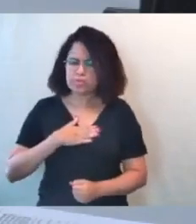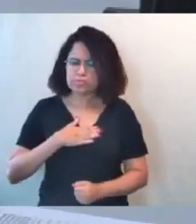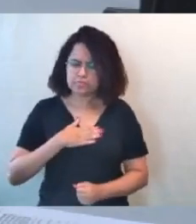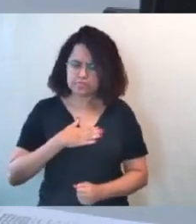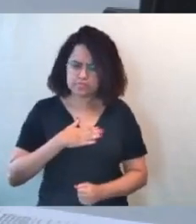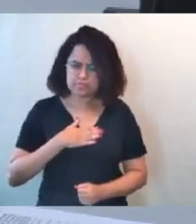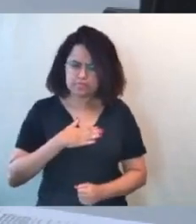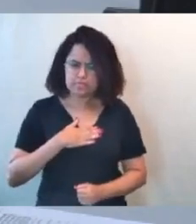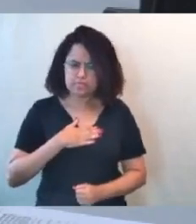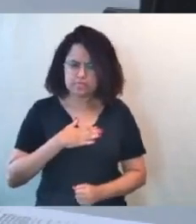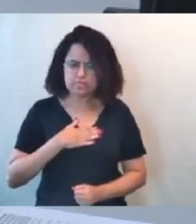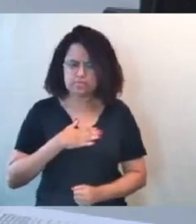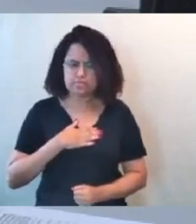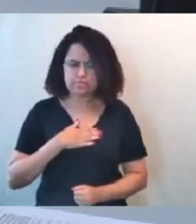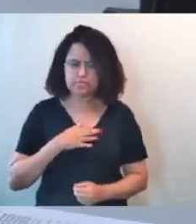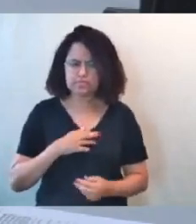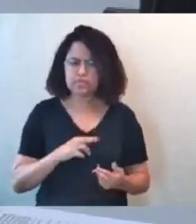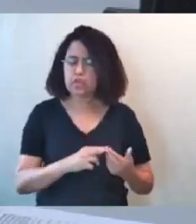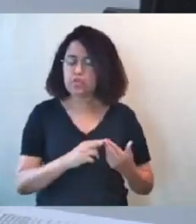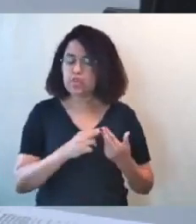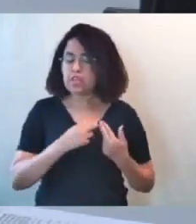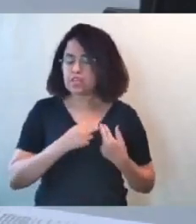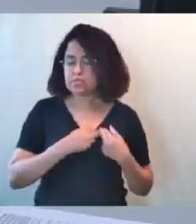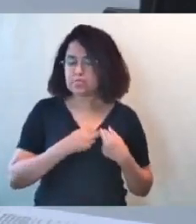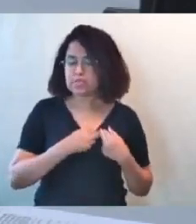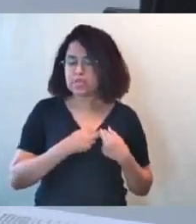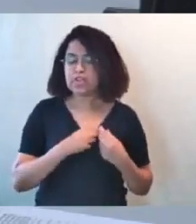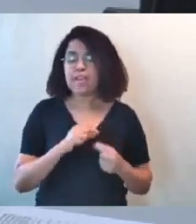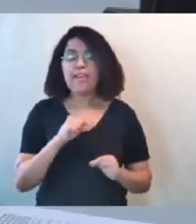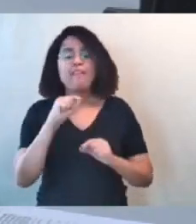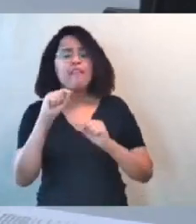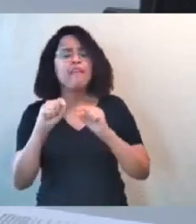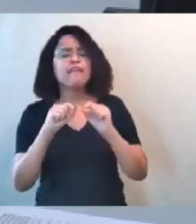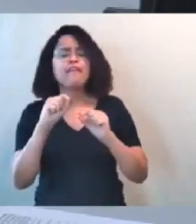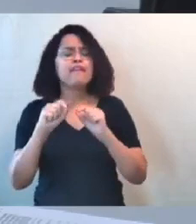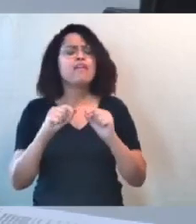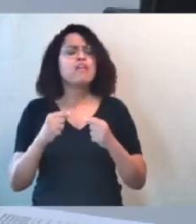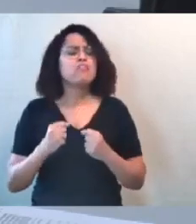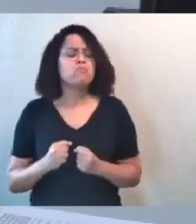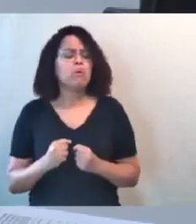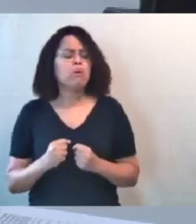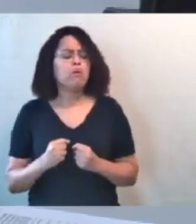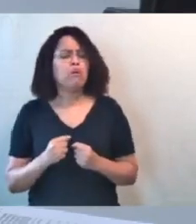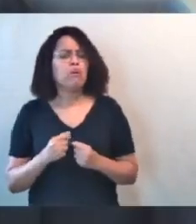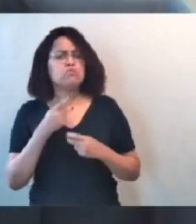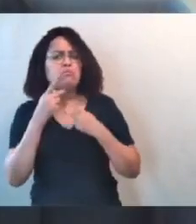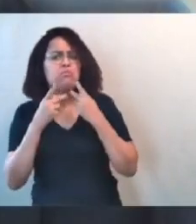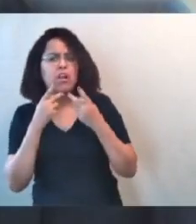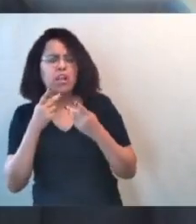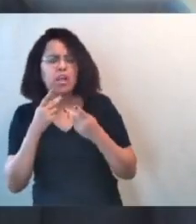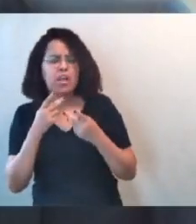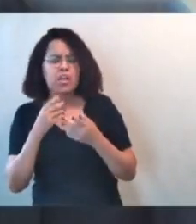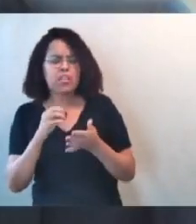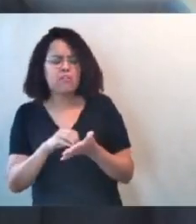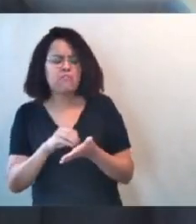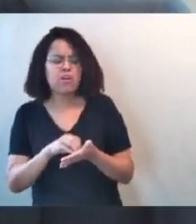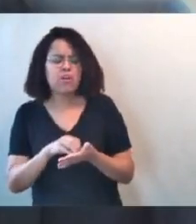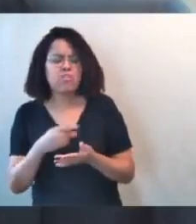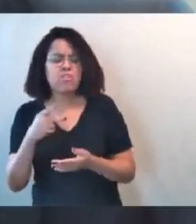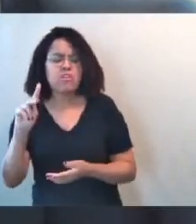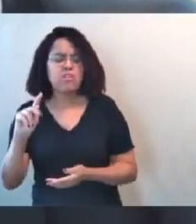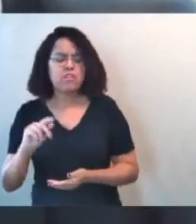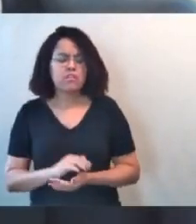na responsabilidade disso. Quem pode falar por ele, na ausência dele?